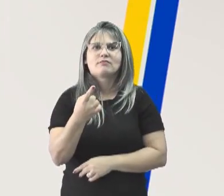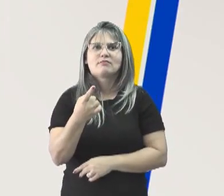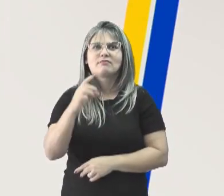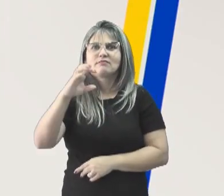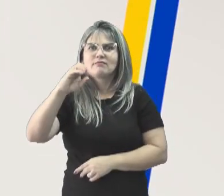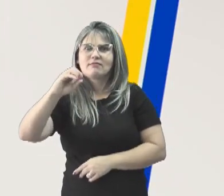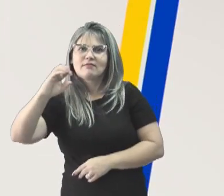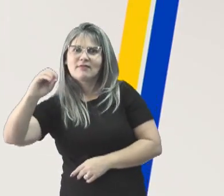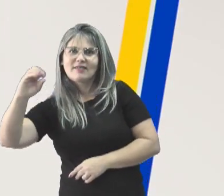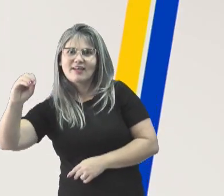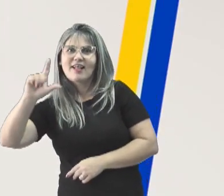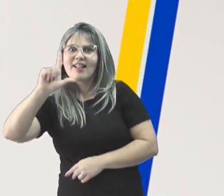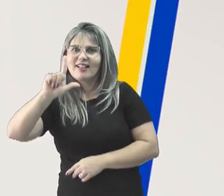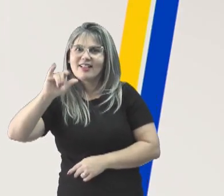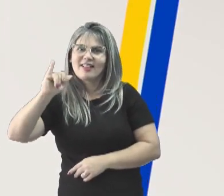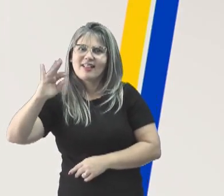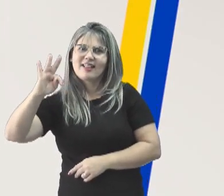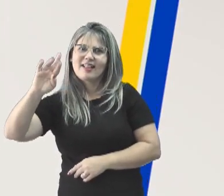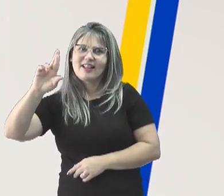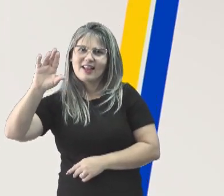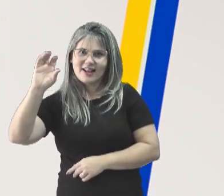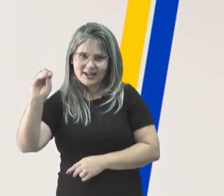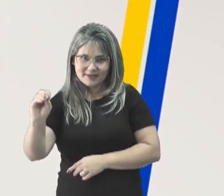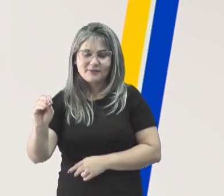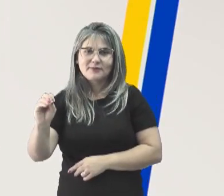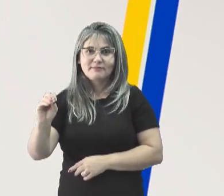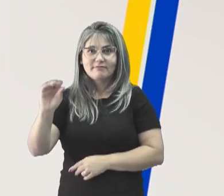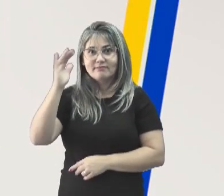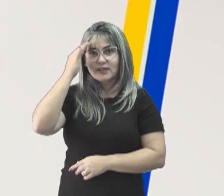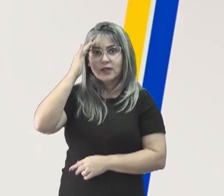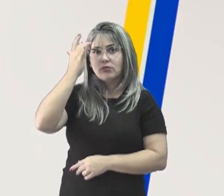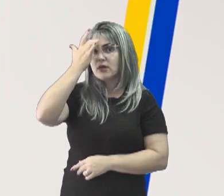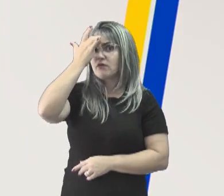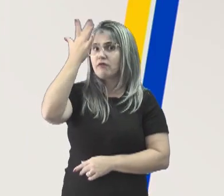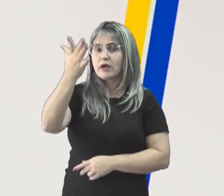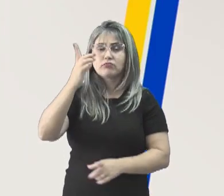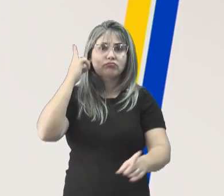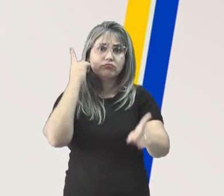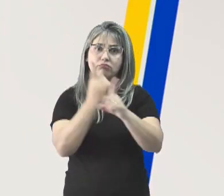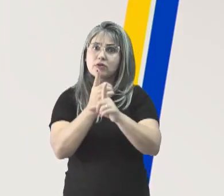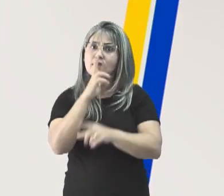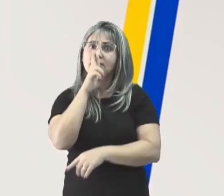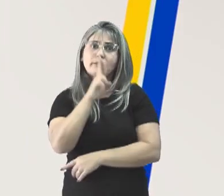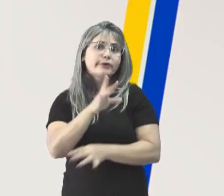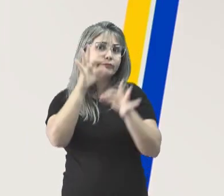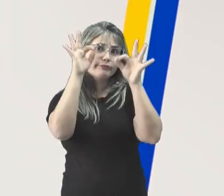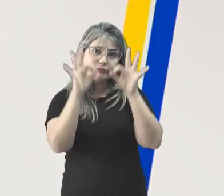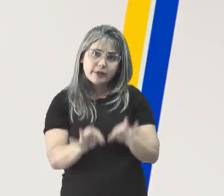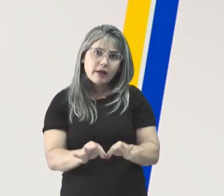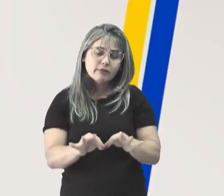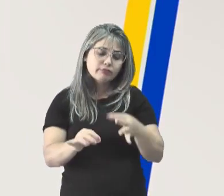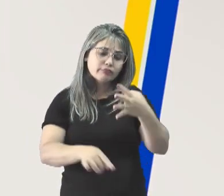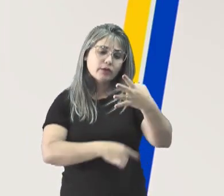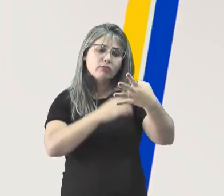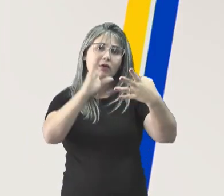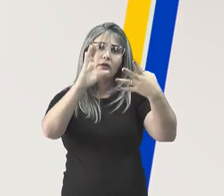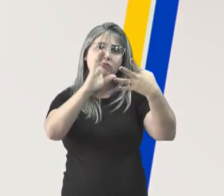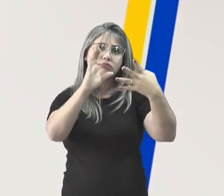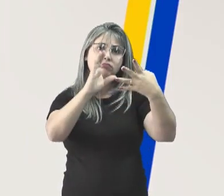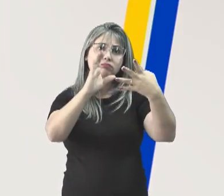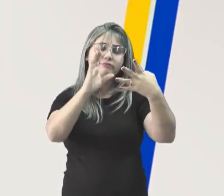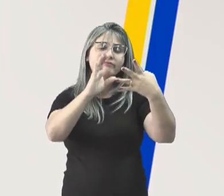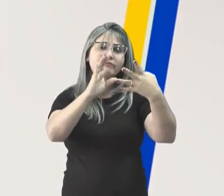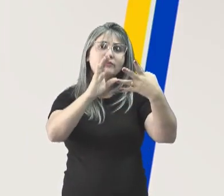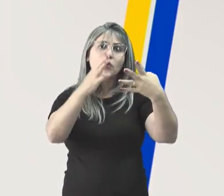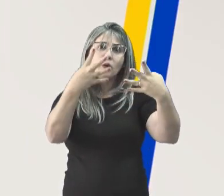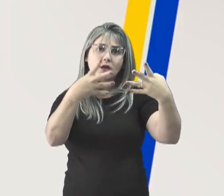depois transformar para litros. De um jeito ou de outro, chega na resposta correta, que é a letra C, 48.000 litros